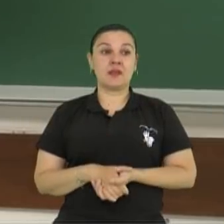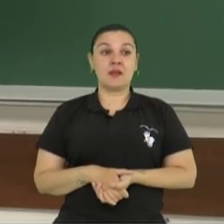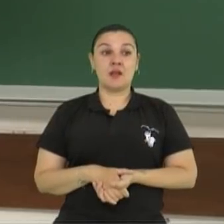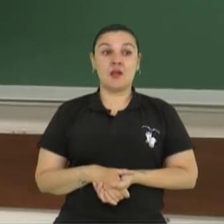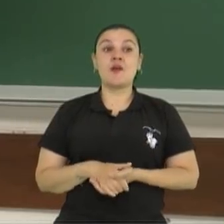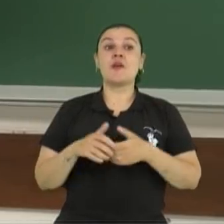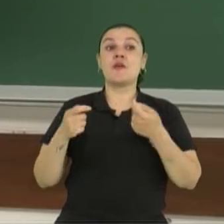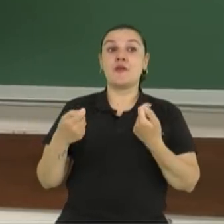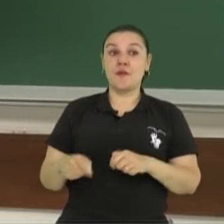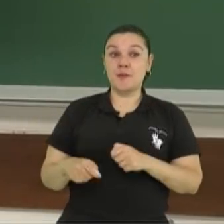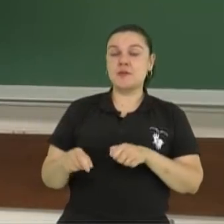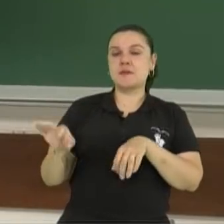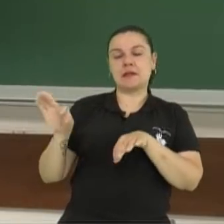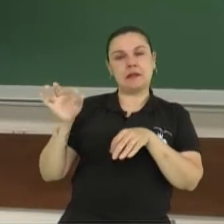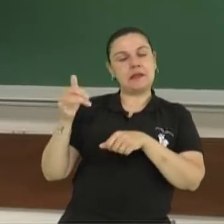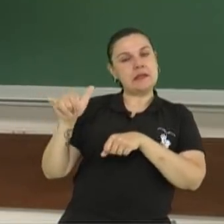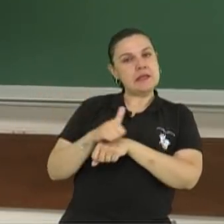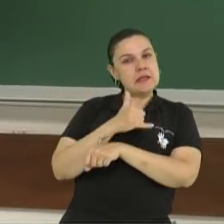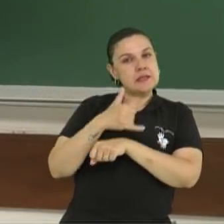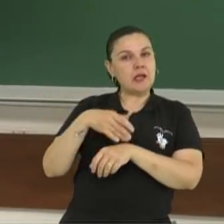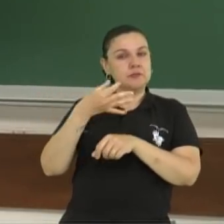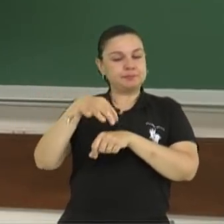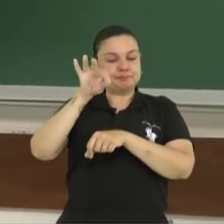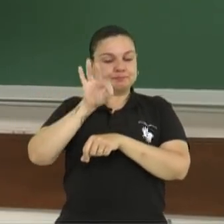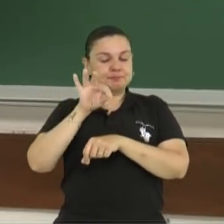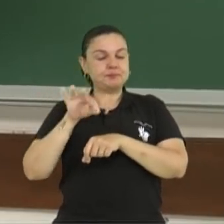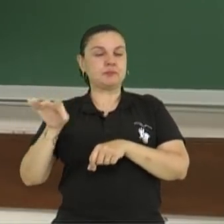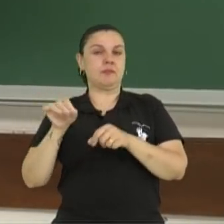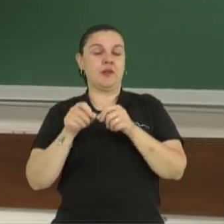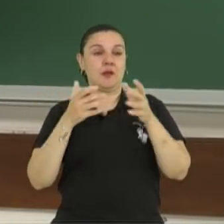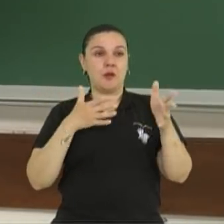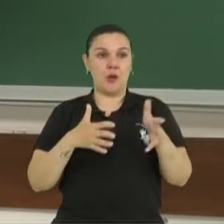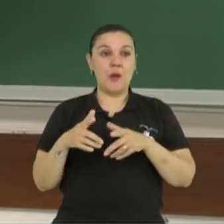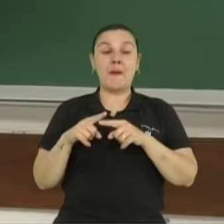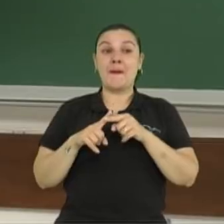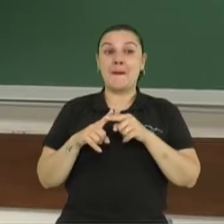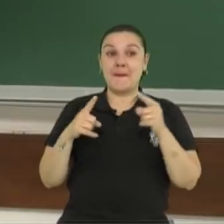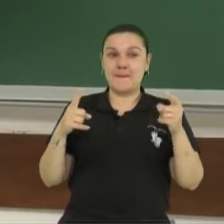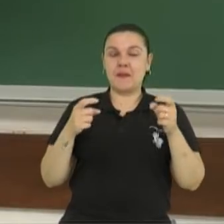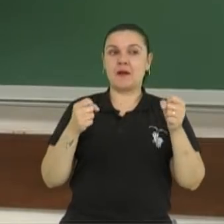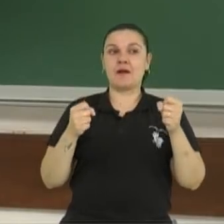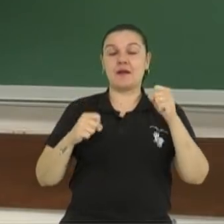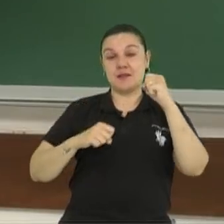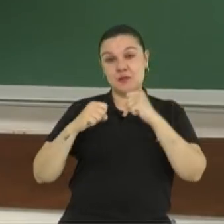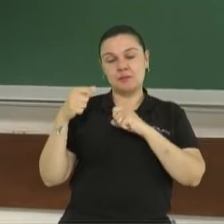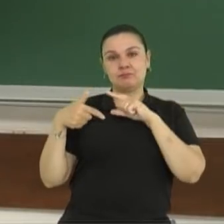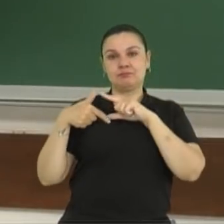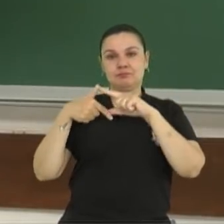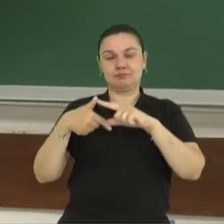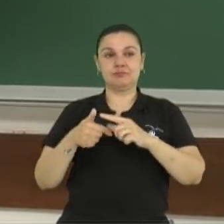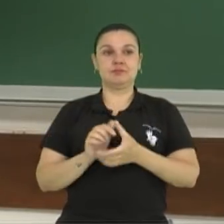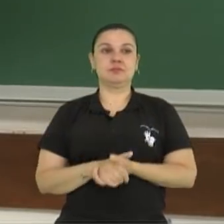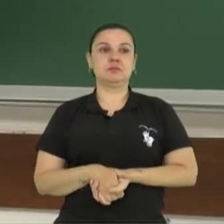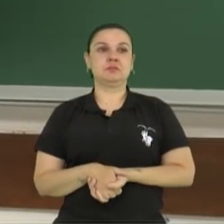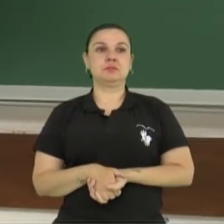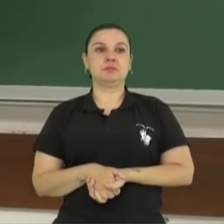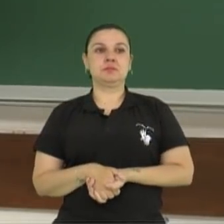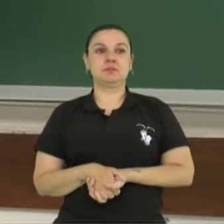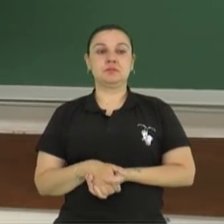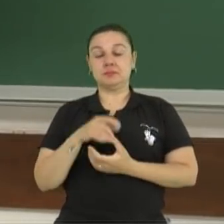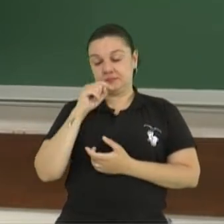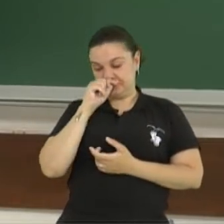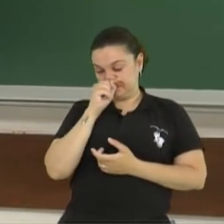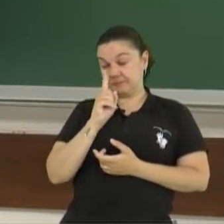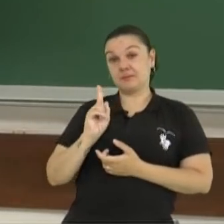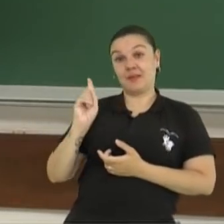Você precisa de técnicas, sim, para poder produzir, né? Mas é uma indústria considerada tradicional. Essa indústria